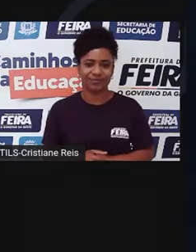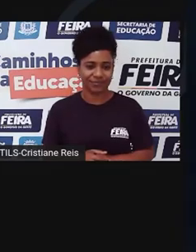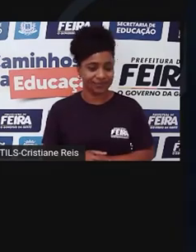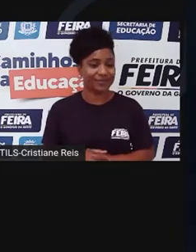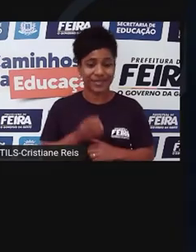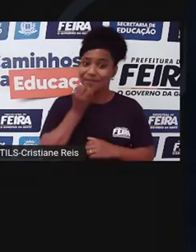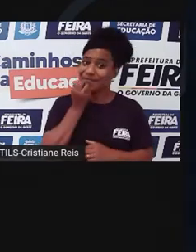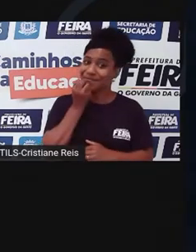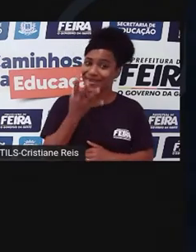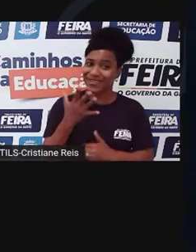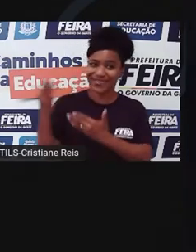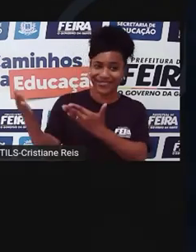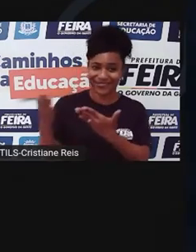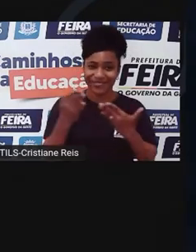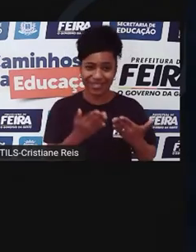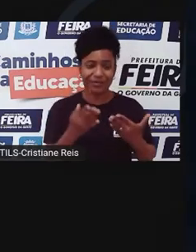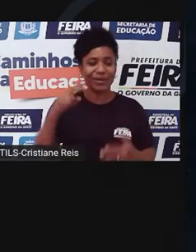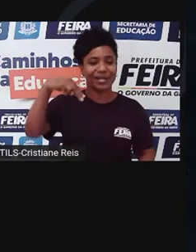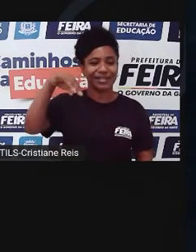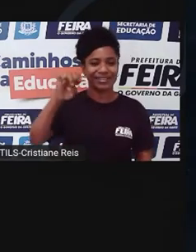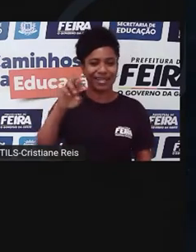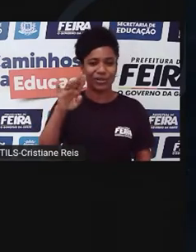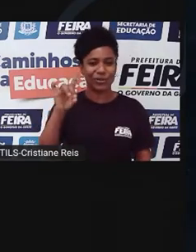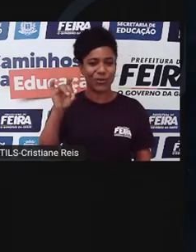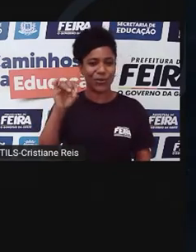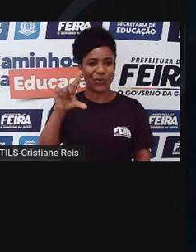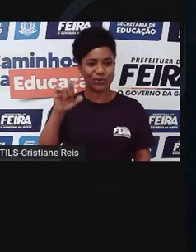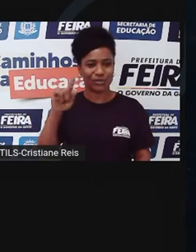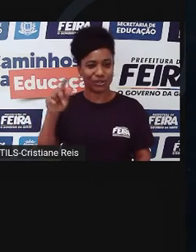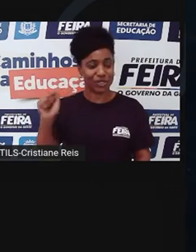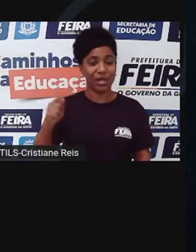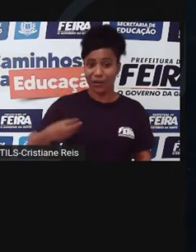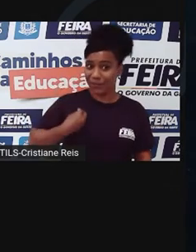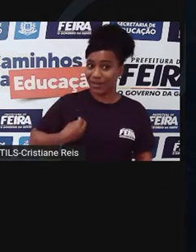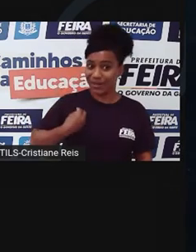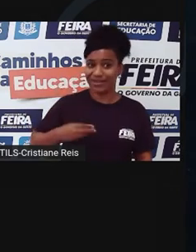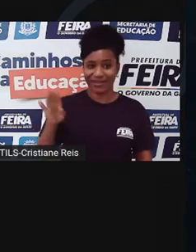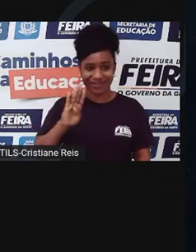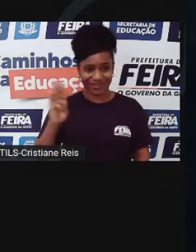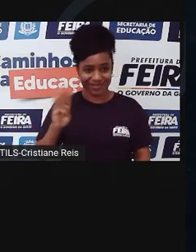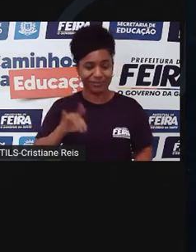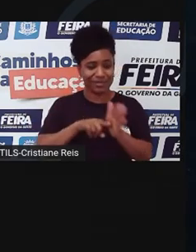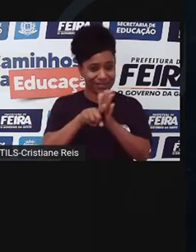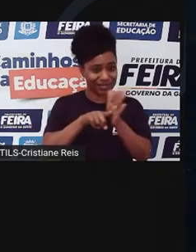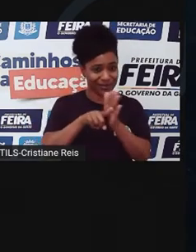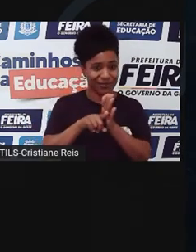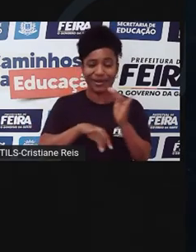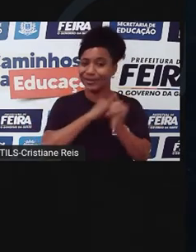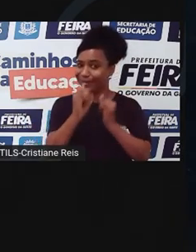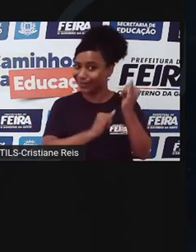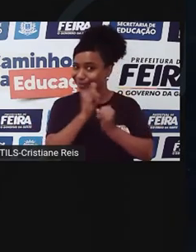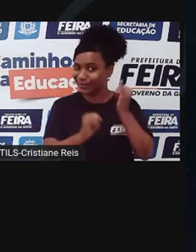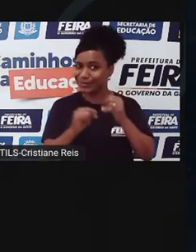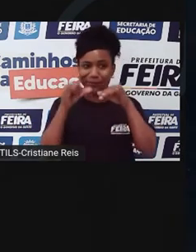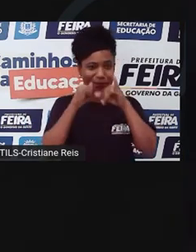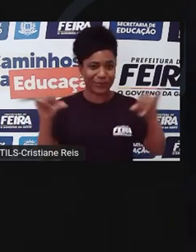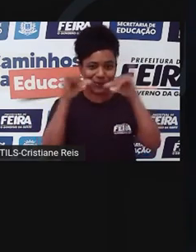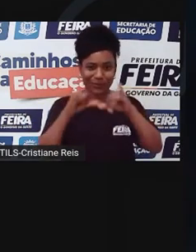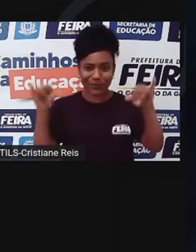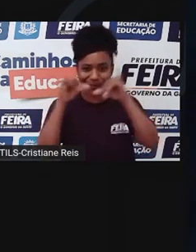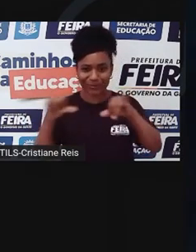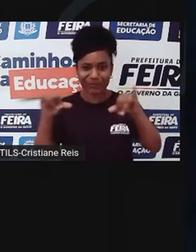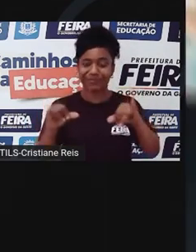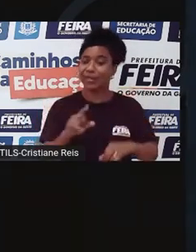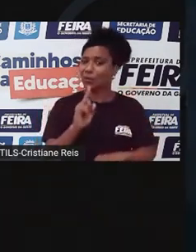Sejam bem-vindos ao Nerdologia. Eu sou Átila, biólogo, pesquisador e tô nas mãos da internet. Hoje vamos ver o que os dados têm a dizer